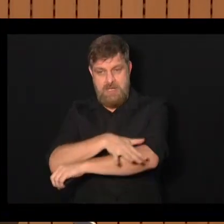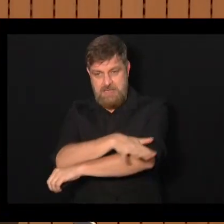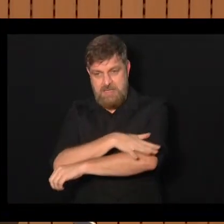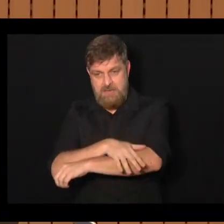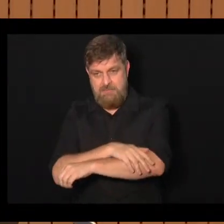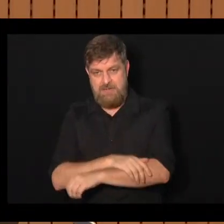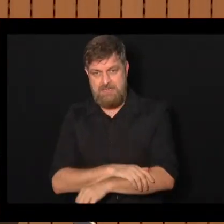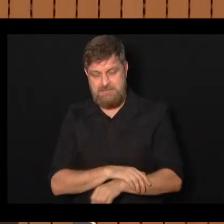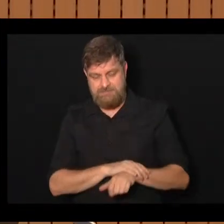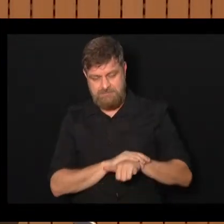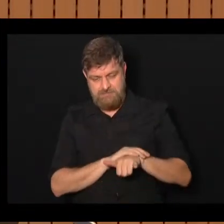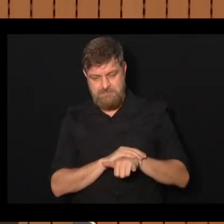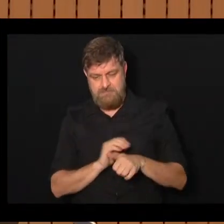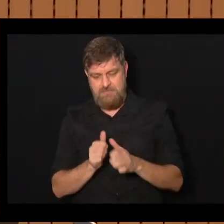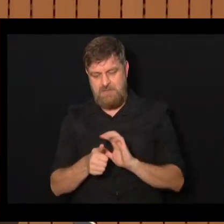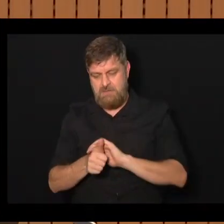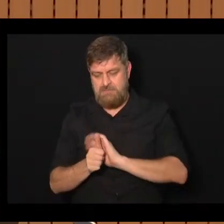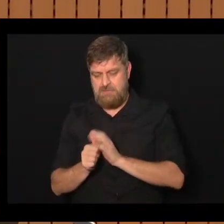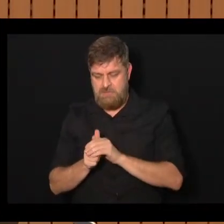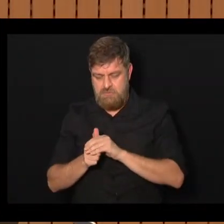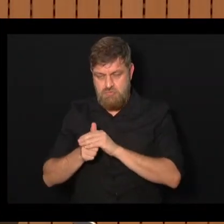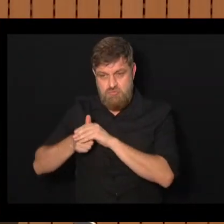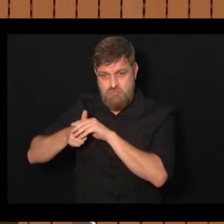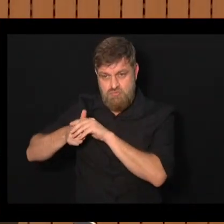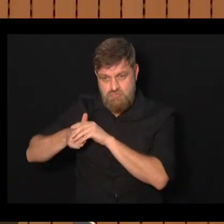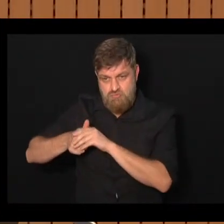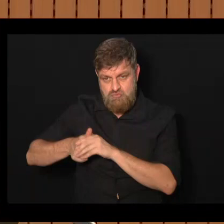rolimã, escalada esportiva,